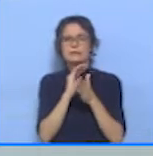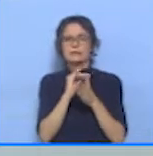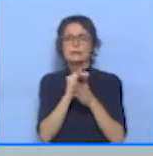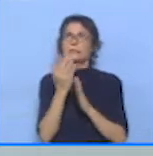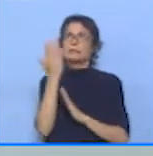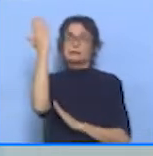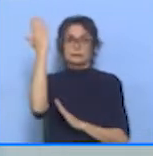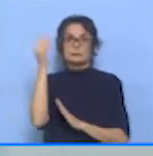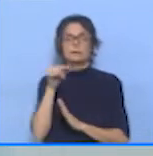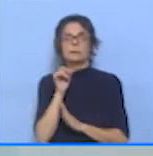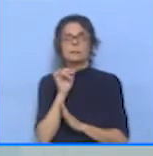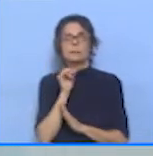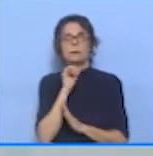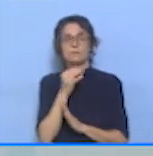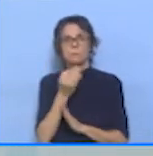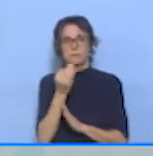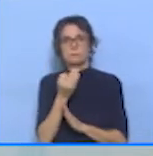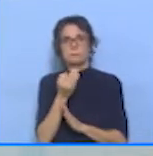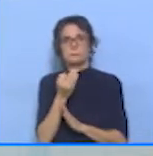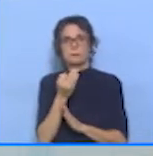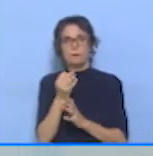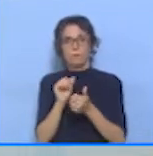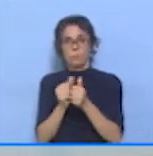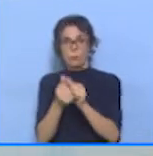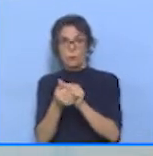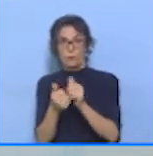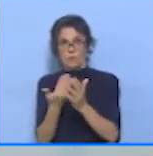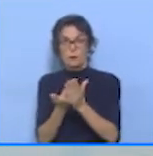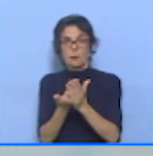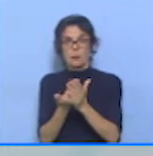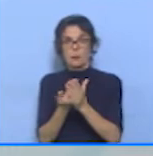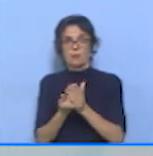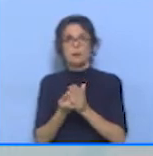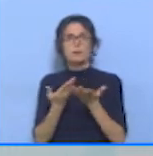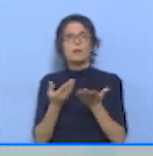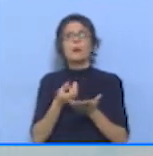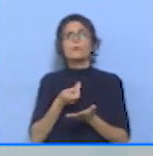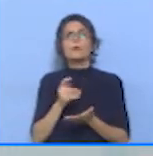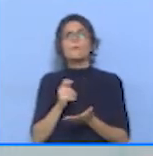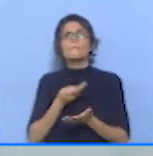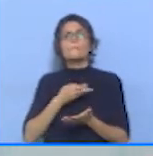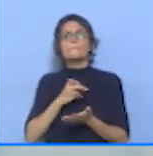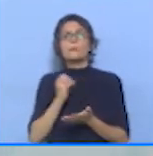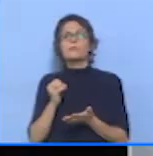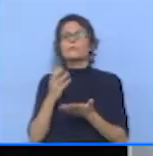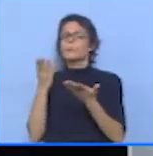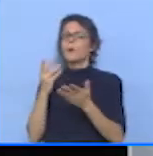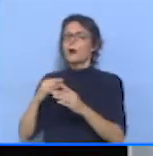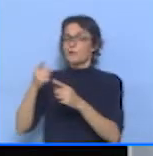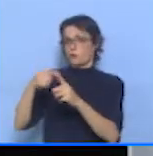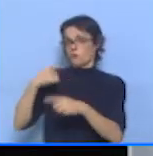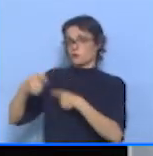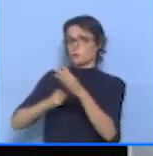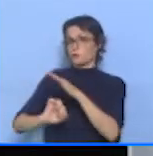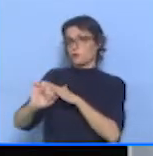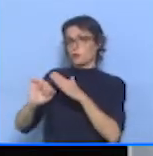torno destes temas. Pedro Franco, no que diz respeito à geração Laudato Si, antes de mais podemos falar de